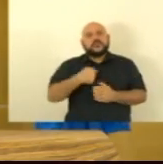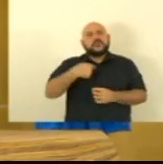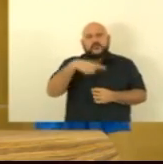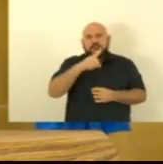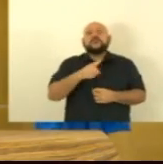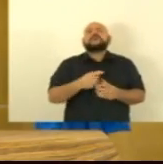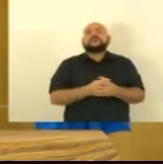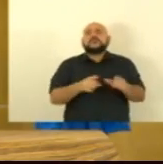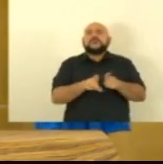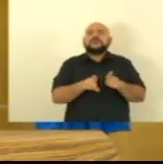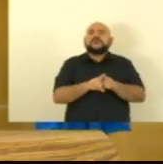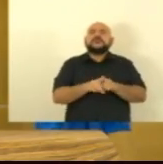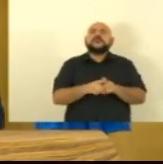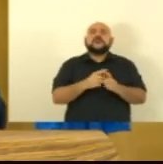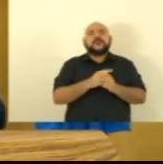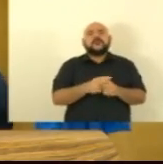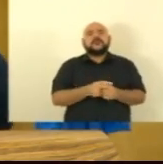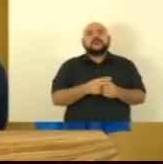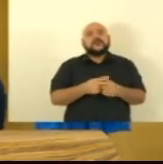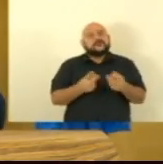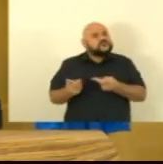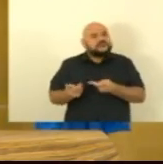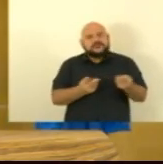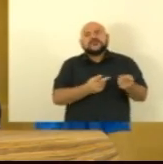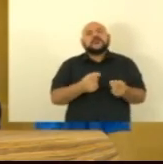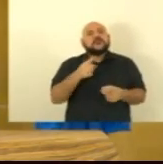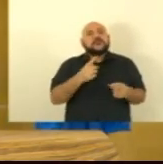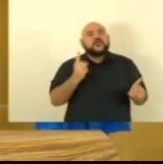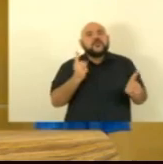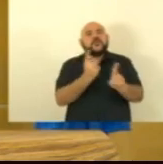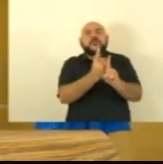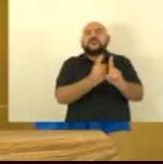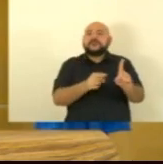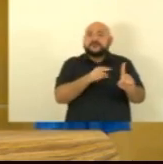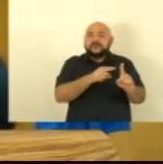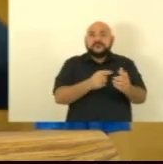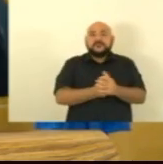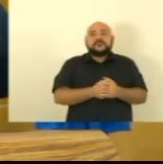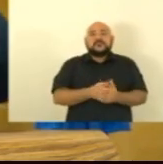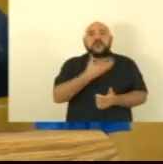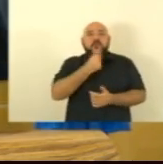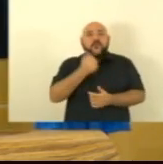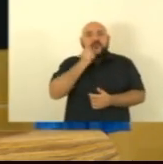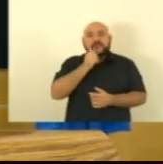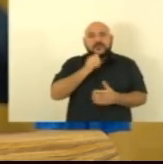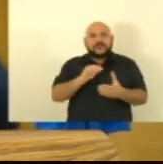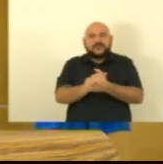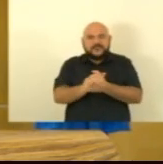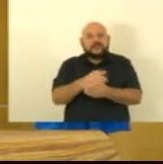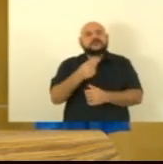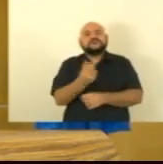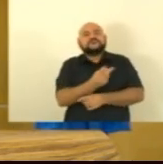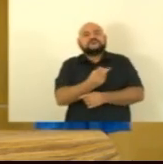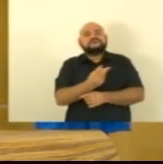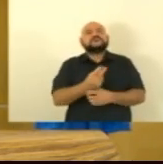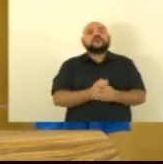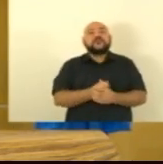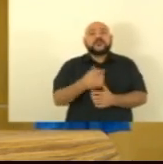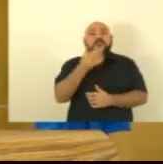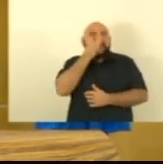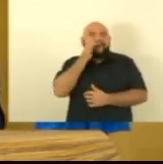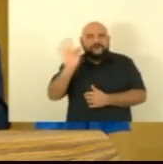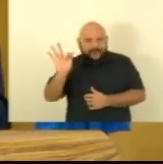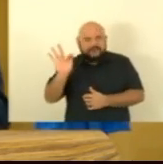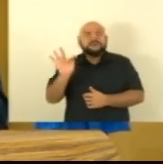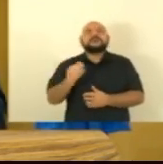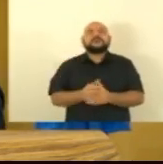Wellington, encontrei com um casal de turistas franceses que estavam fazendo uma ida até o parque. Eles foram avisados